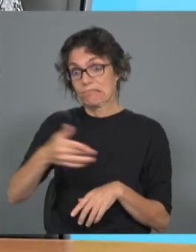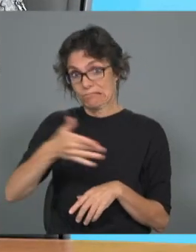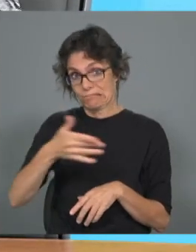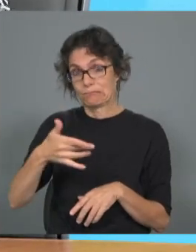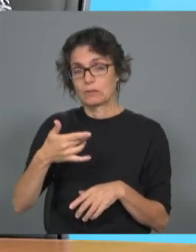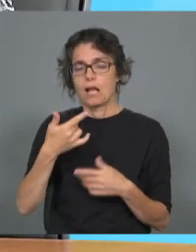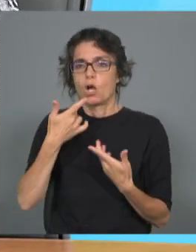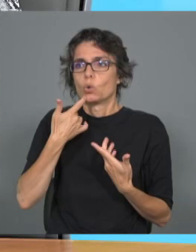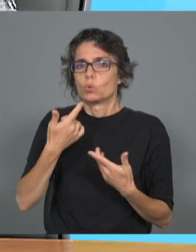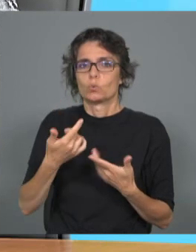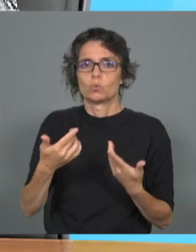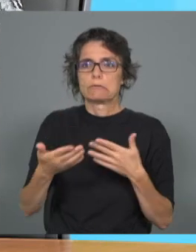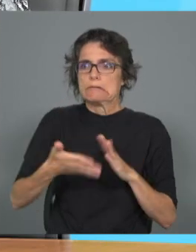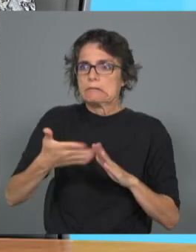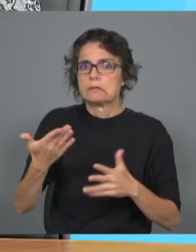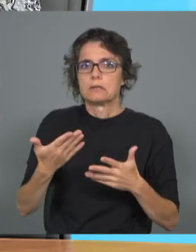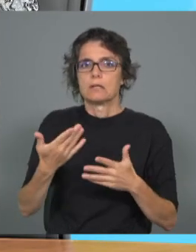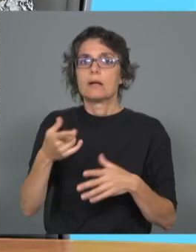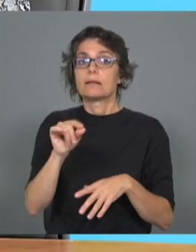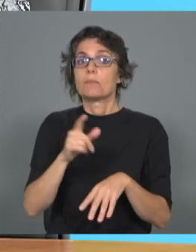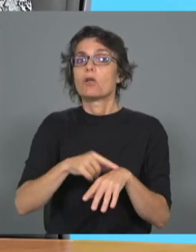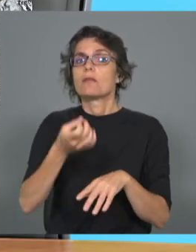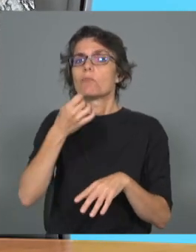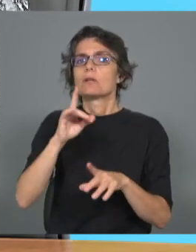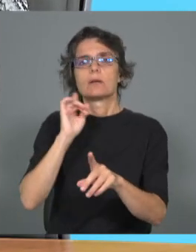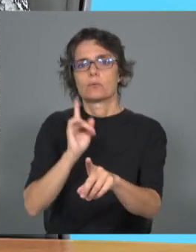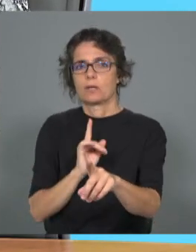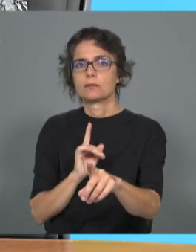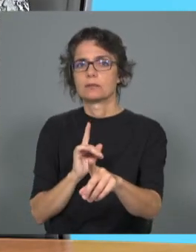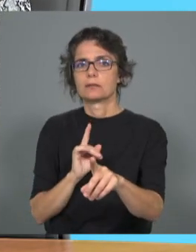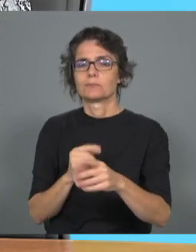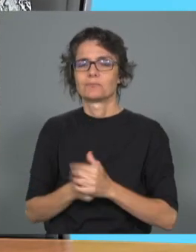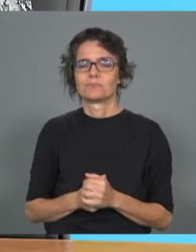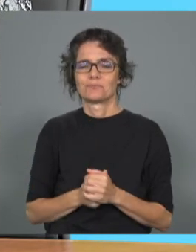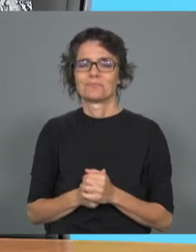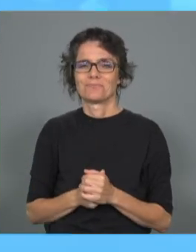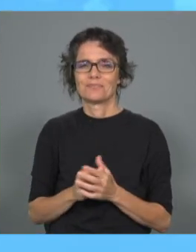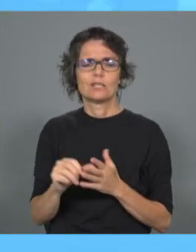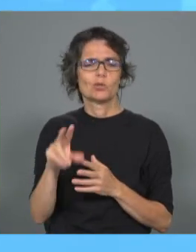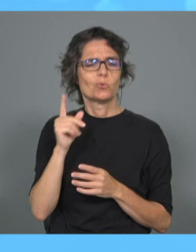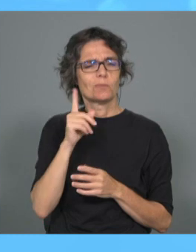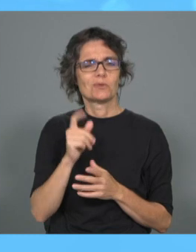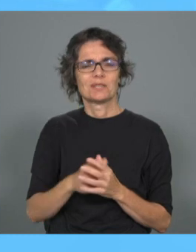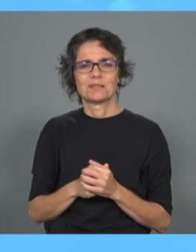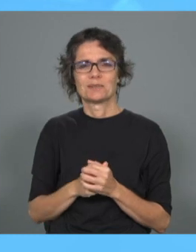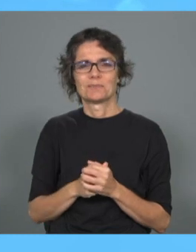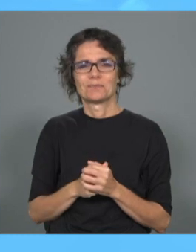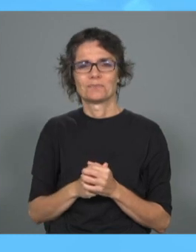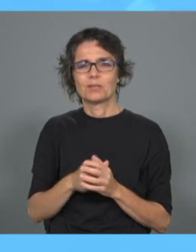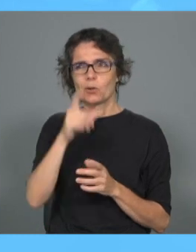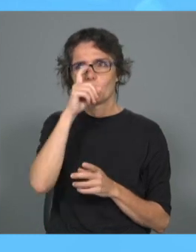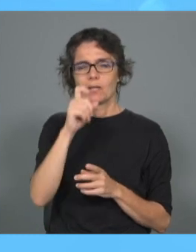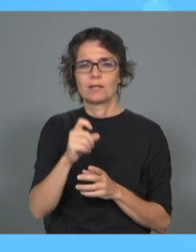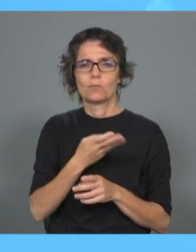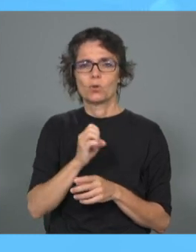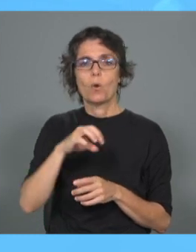às Exato. vezes as coisas levam algum tempo e não desistirmos porque levar algum tempo. Lembro-me de Dom Manuel